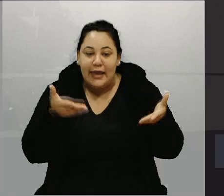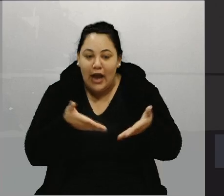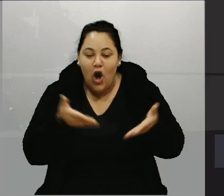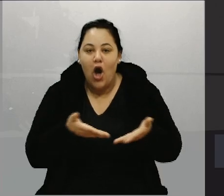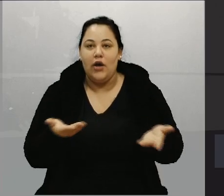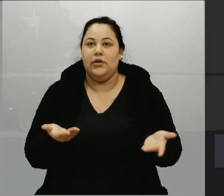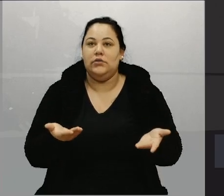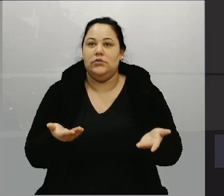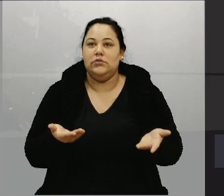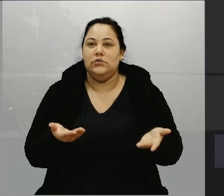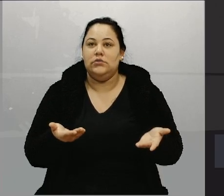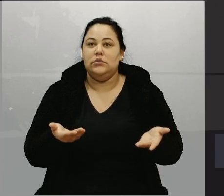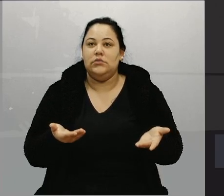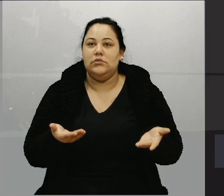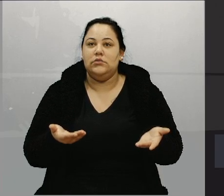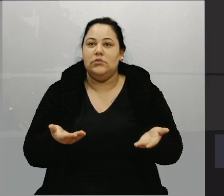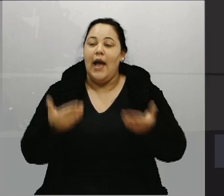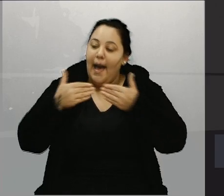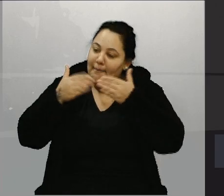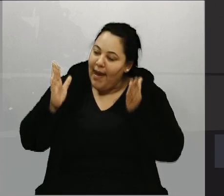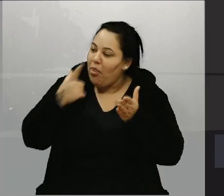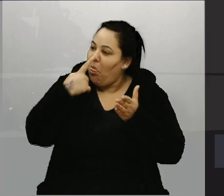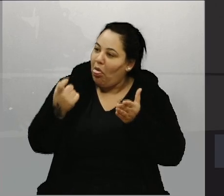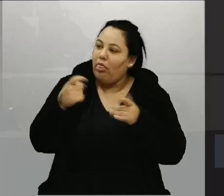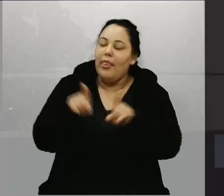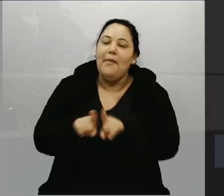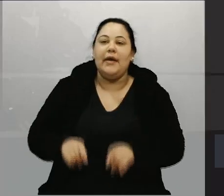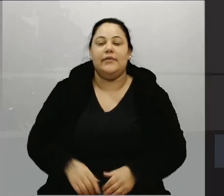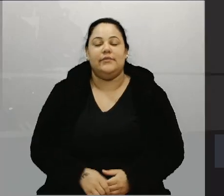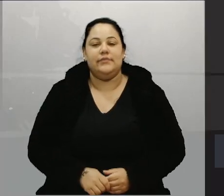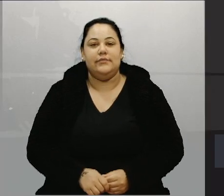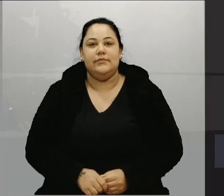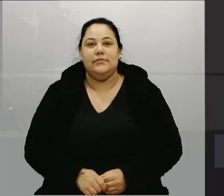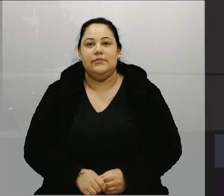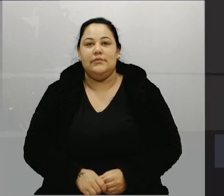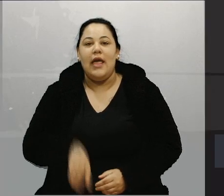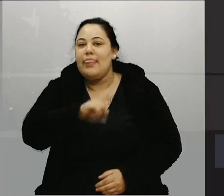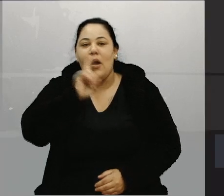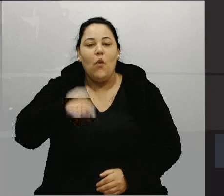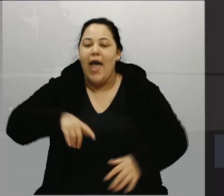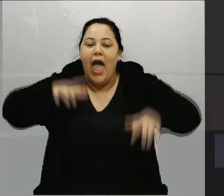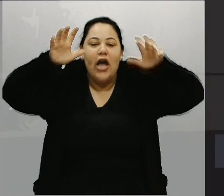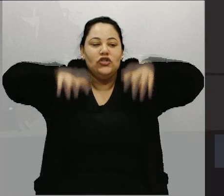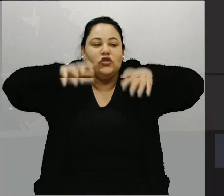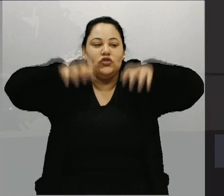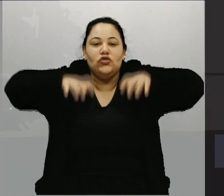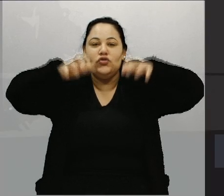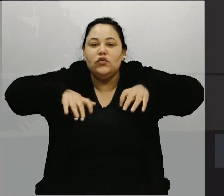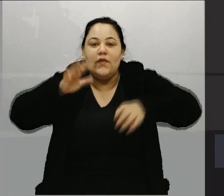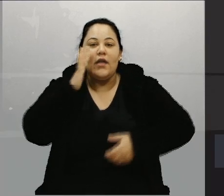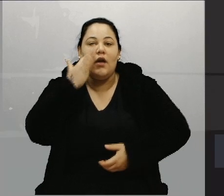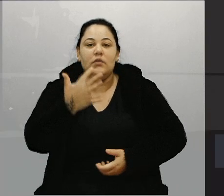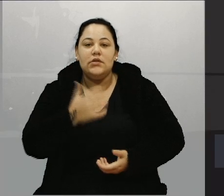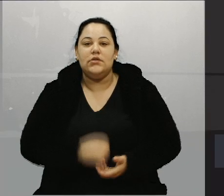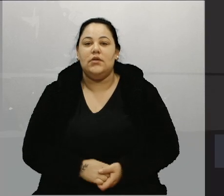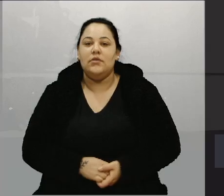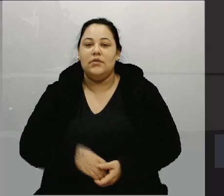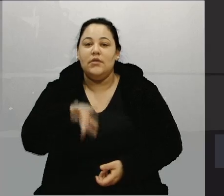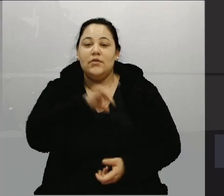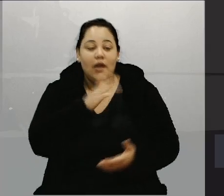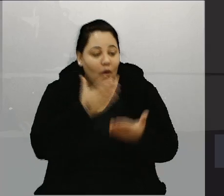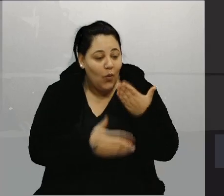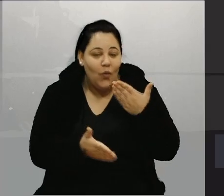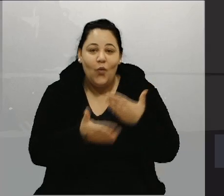janeiro. Tá lá, ó. Esgoto a céu aberto. Desde janeiro. Não foi as chuvas que aconteceram. Eu tenho